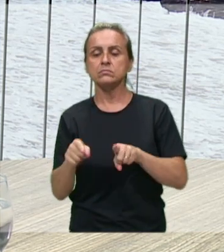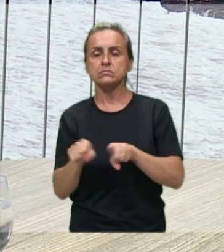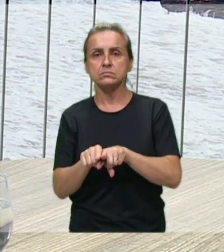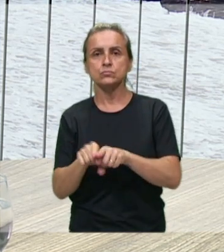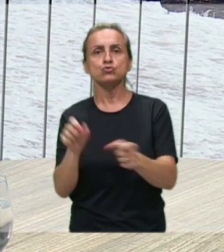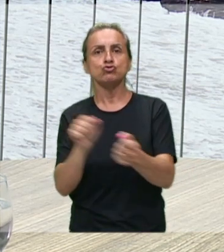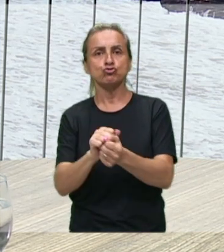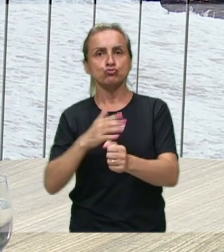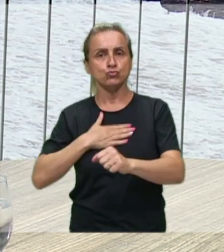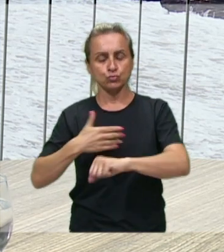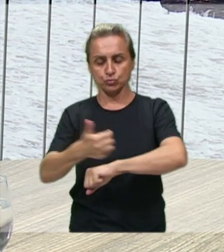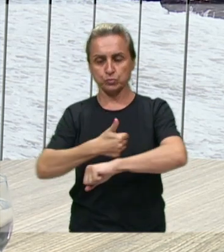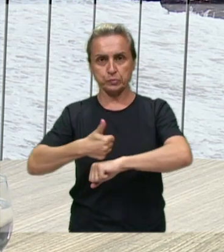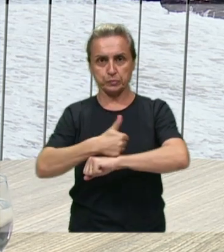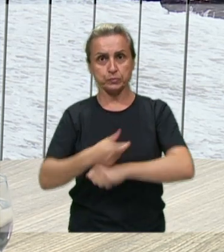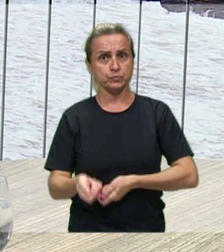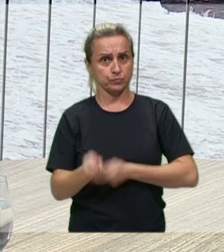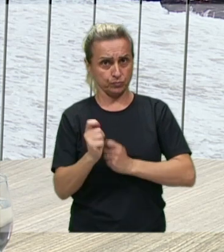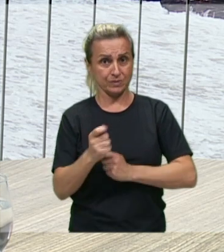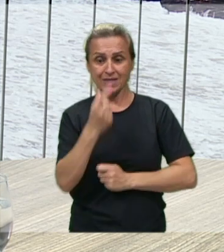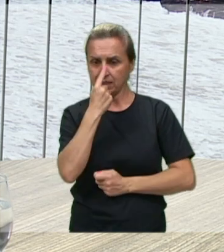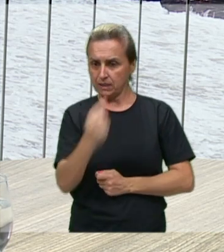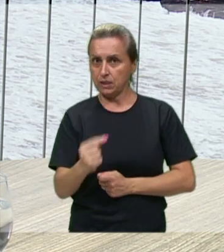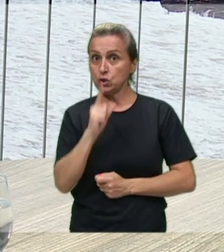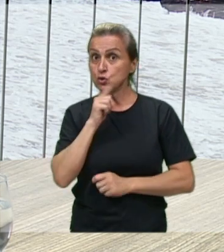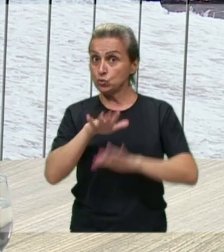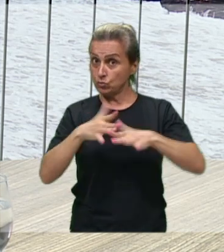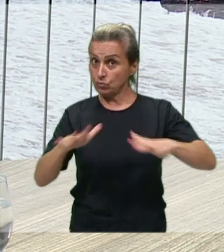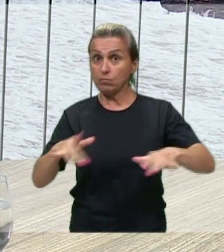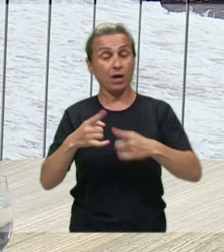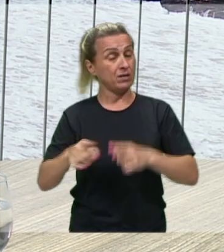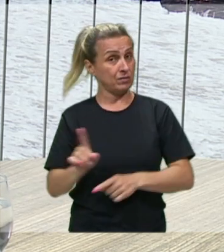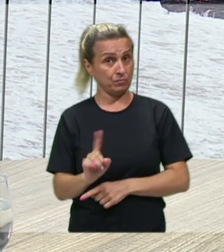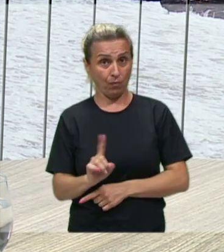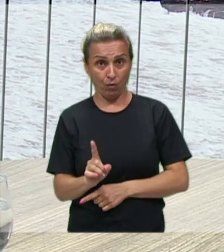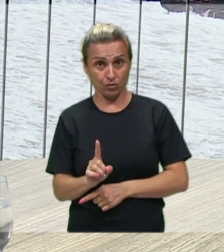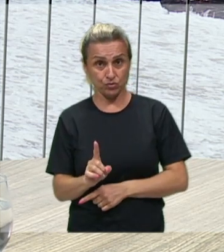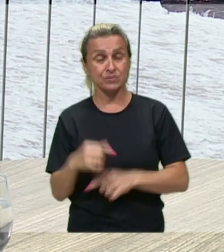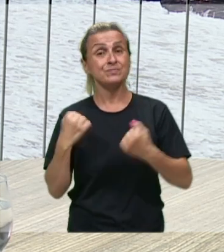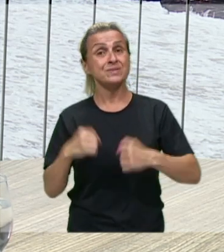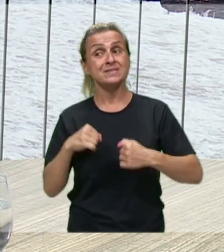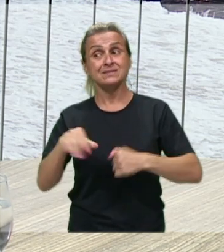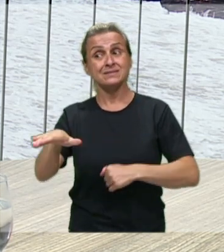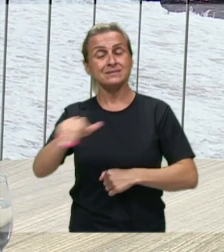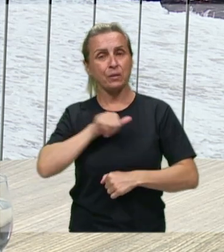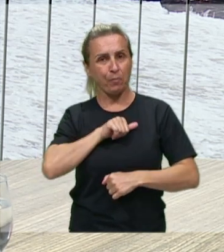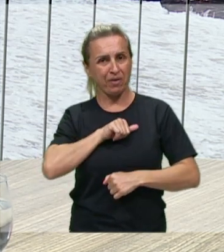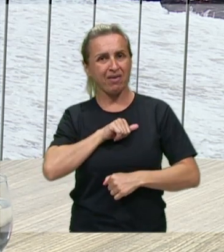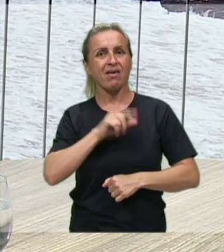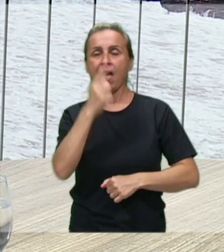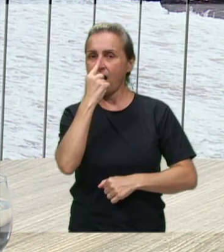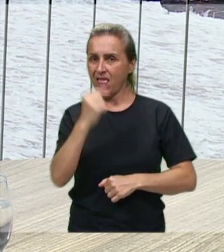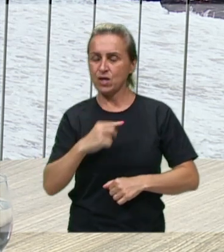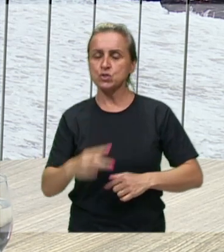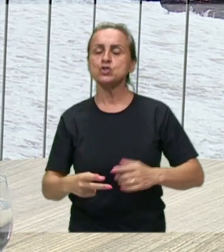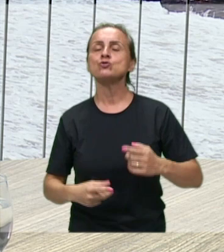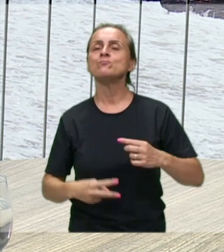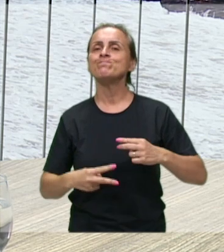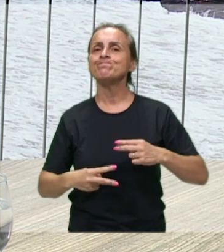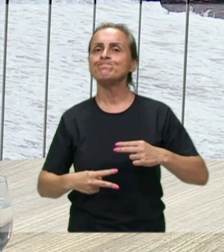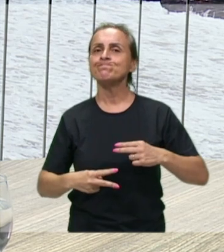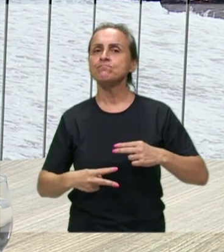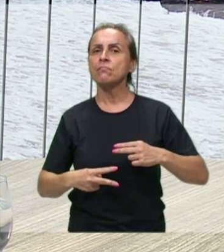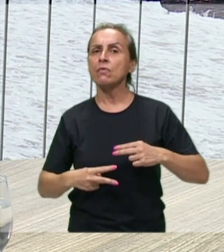colocam lixo no mar, que tragam todo o lixo para casa, para a terra reciclável. Eu dou uma parcela de contribuição